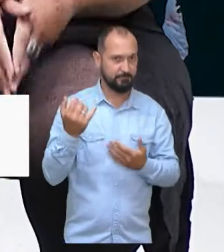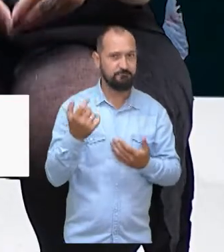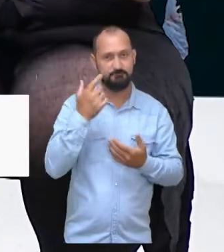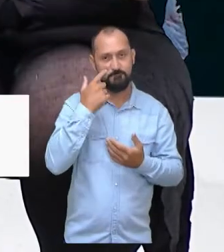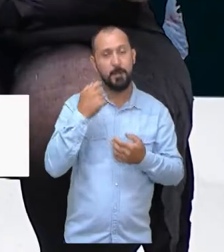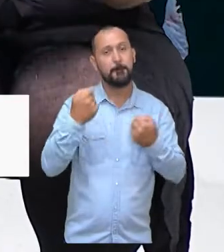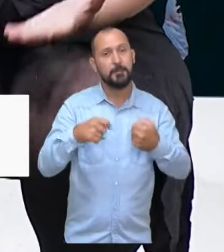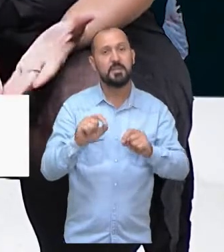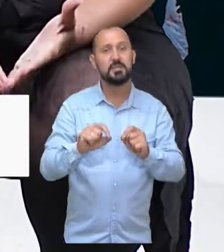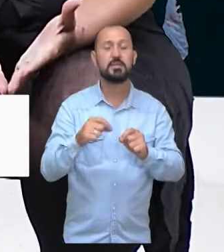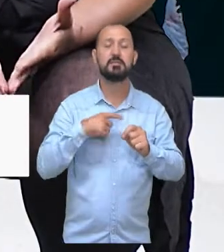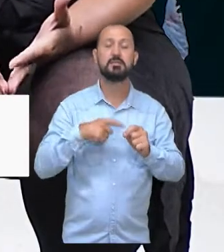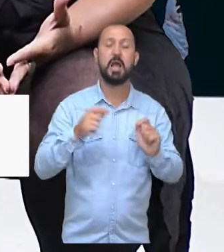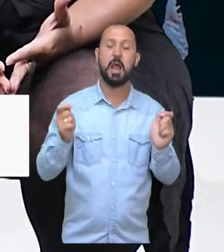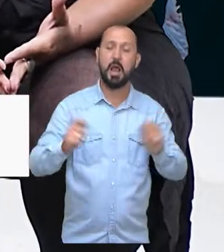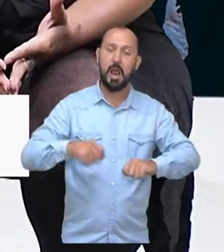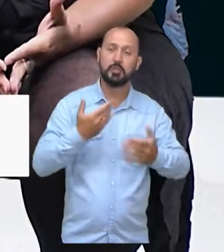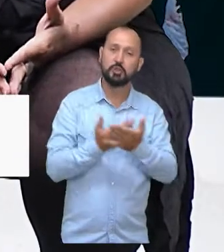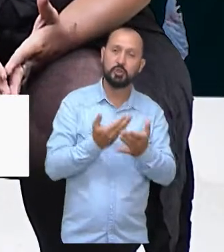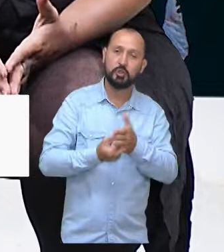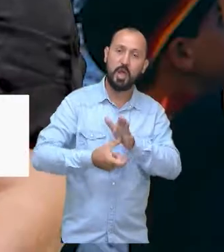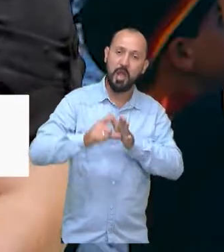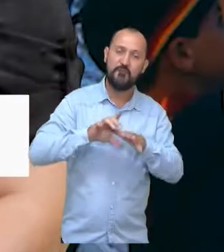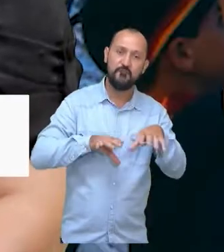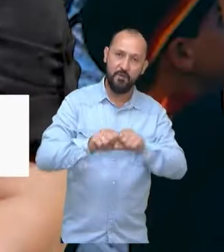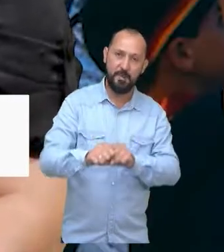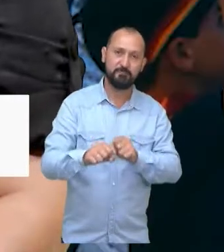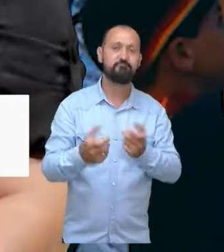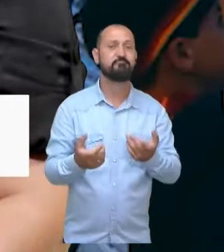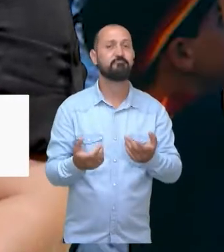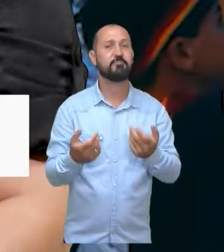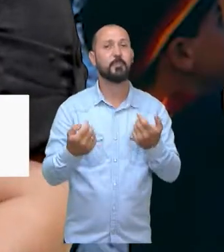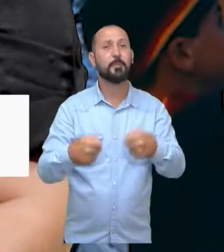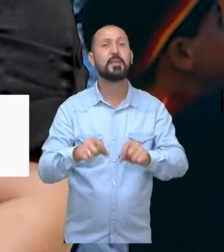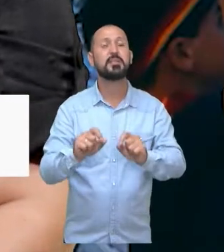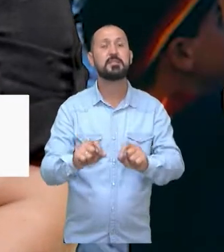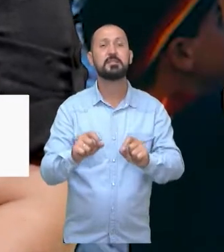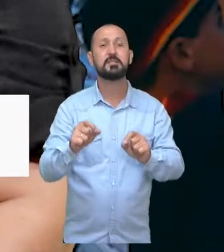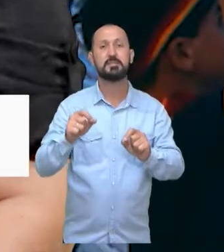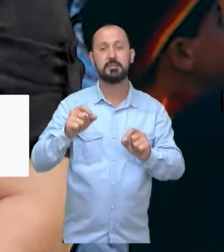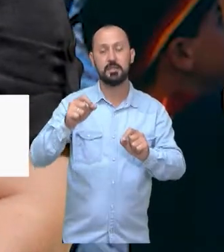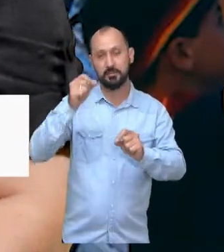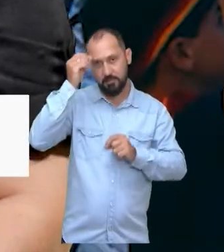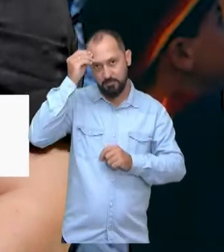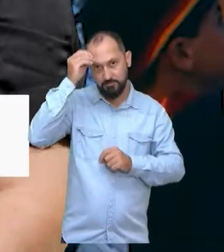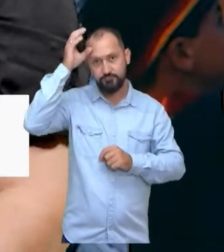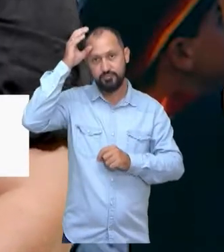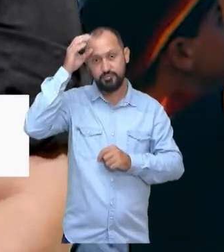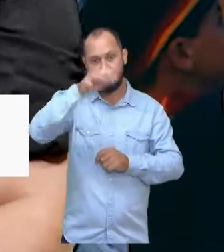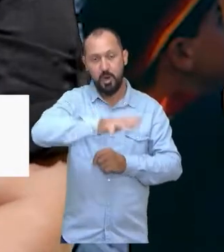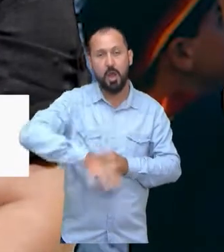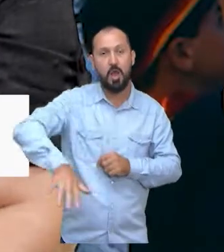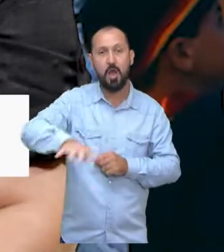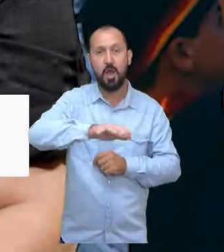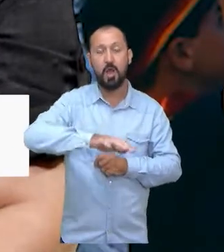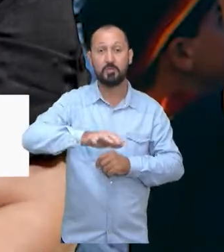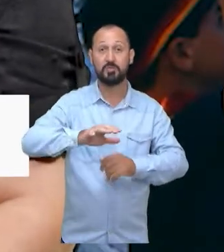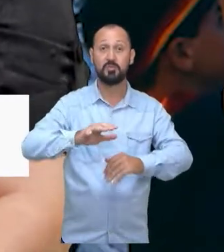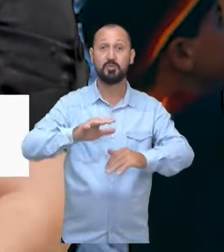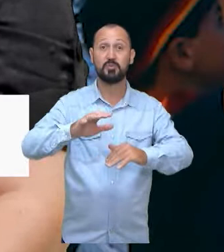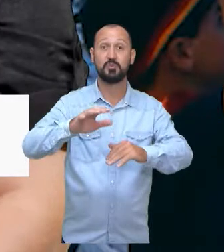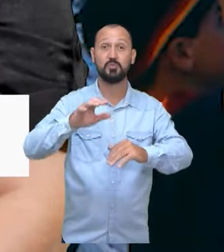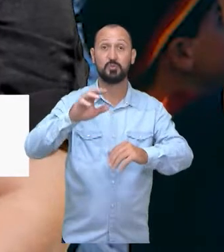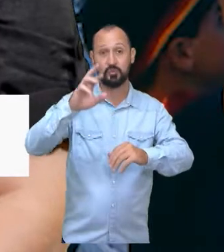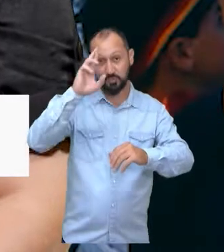capacitação e também a gente precisa dessa conscientização dos empregadores em relação ao preconceito,